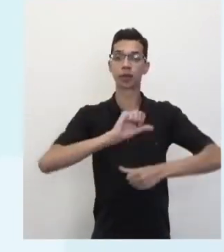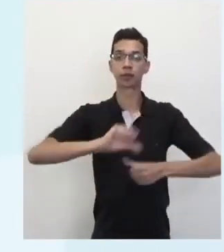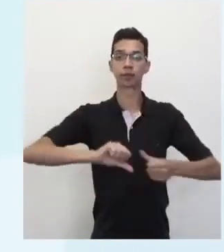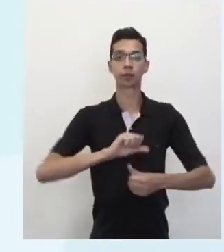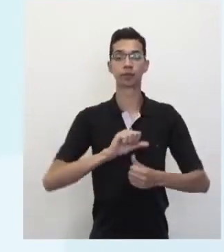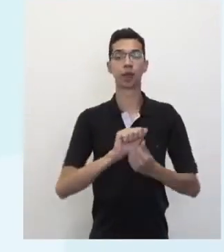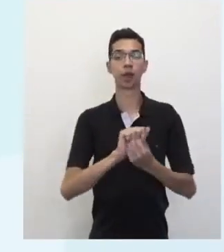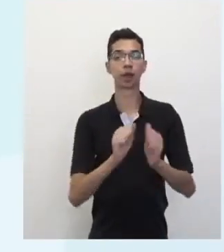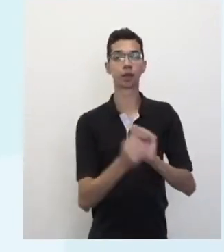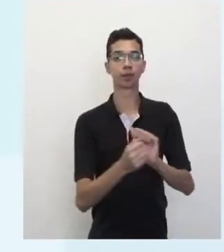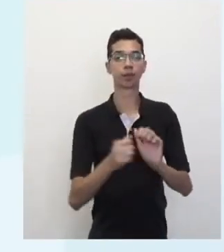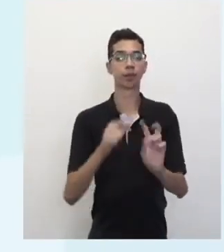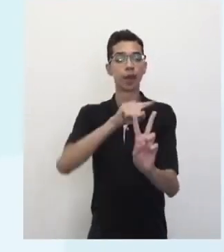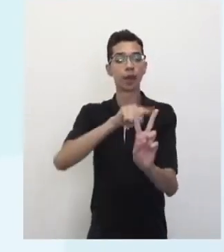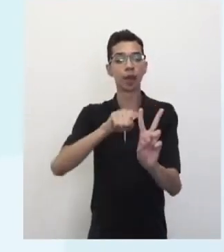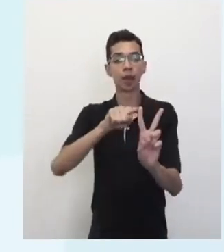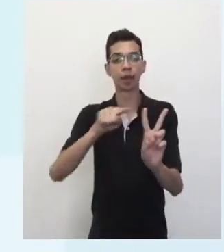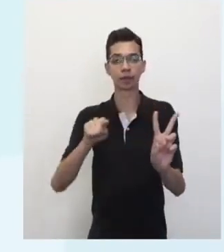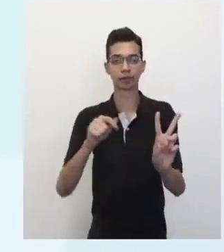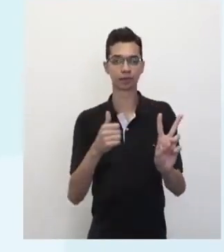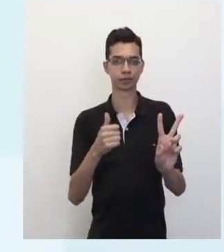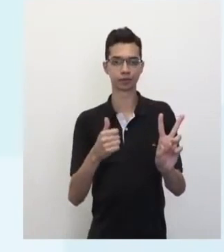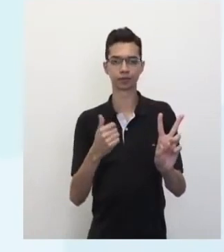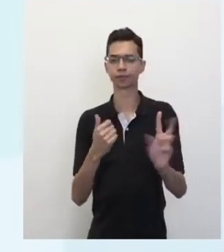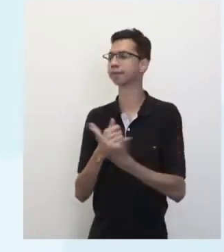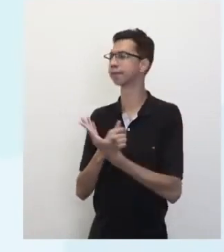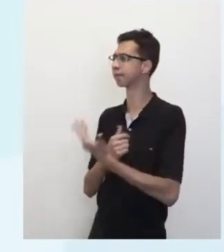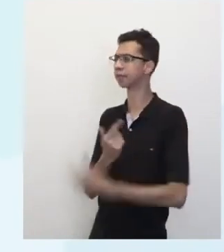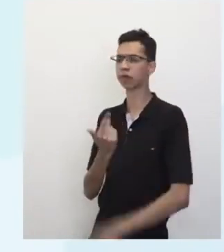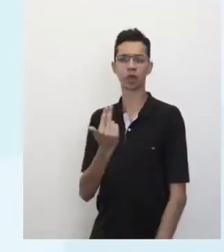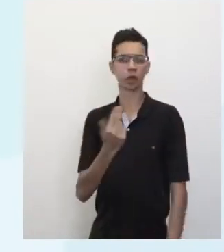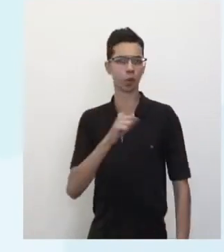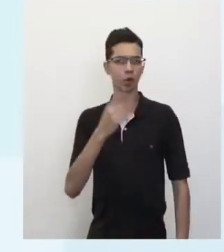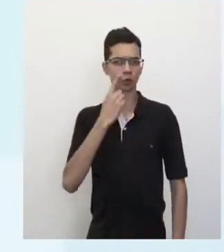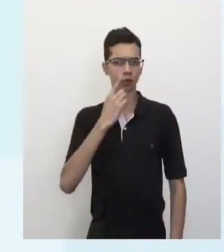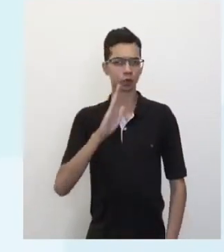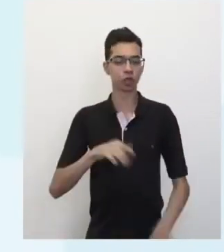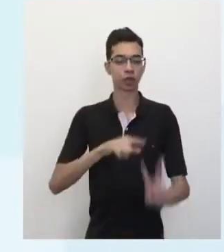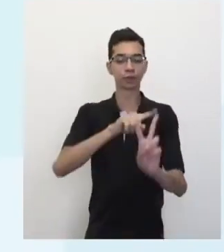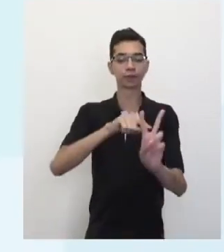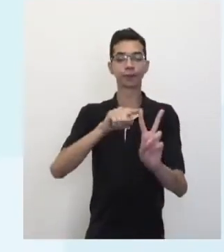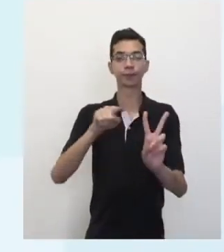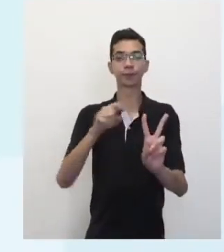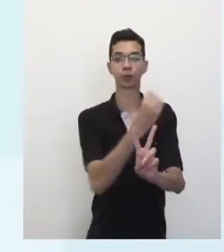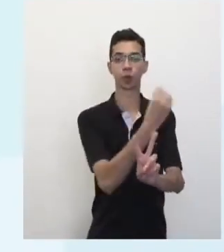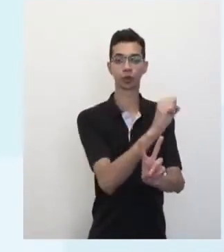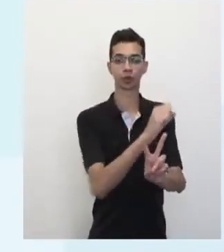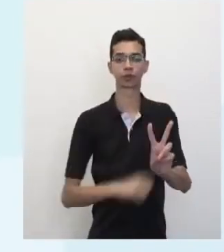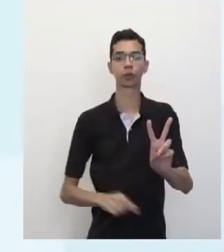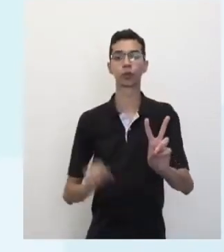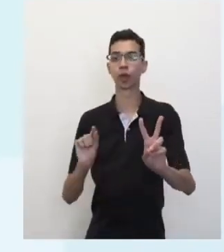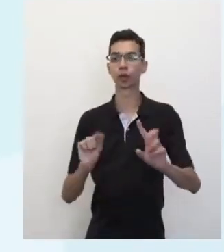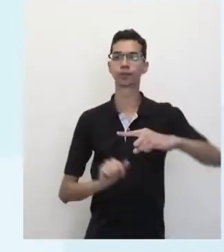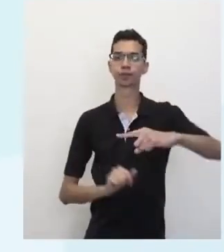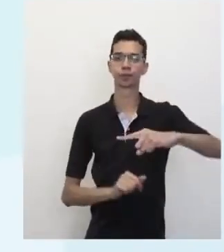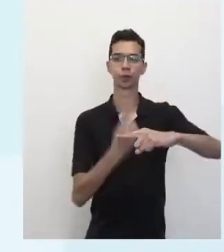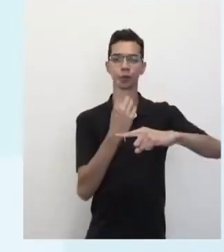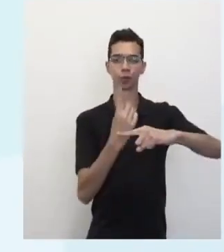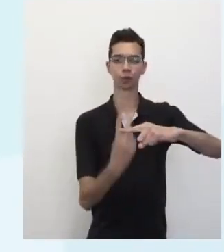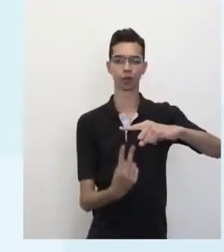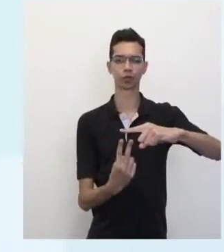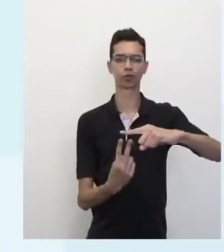Beleza? Bom, que é a mesma coisa que vocês viram, né? Que a raiz oitava de 2 a oitava é o próprio 1 sobre 2, conforme vocês tinham